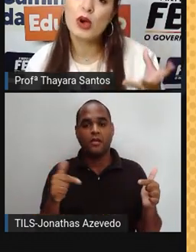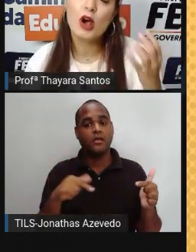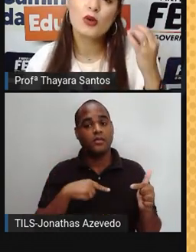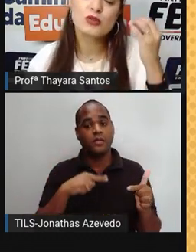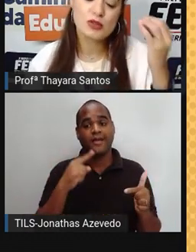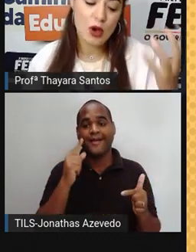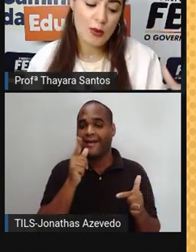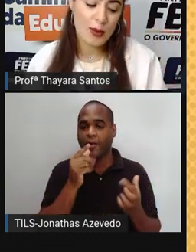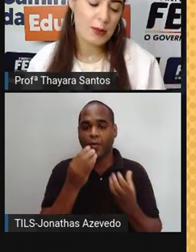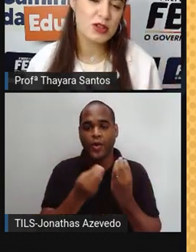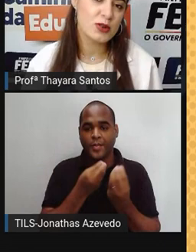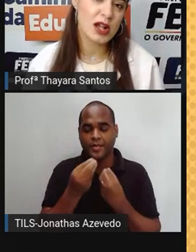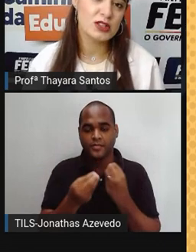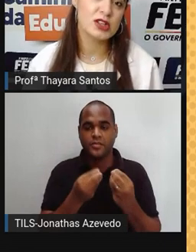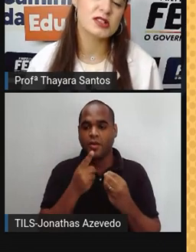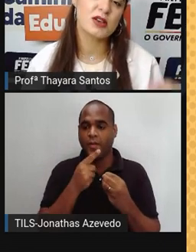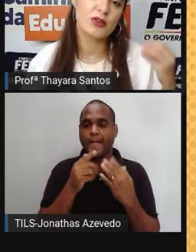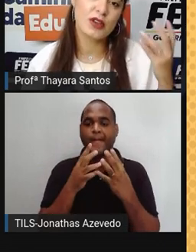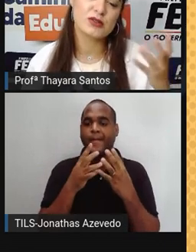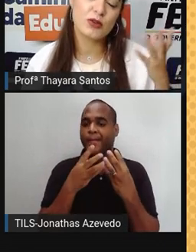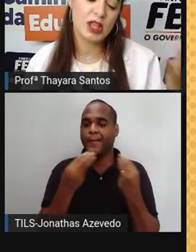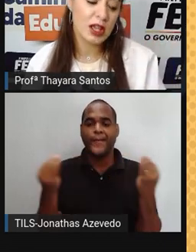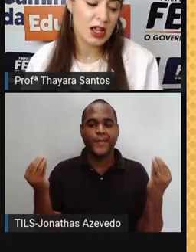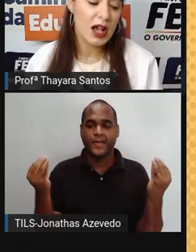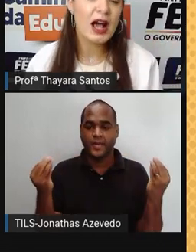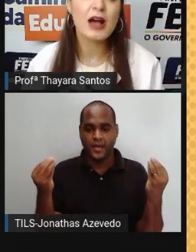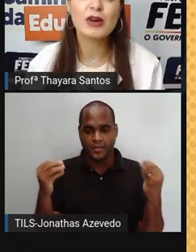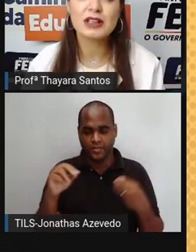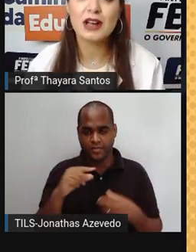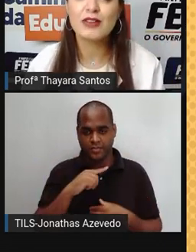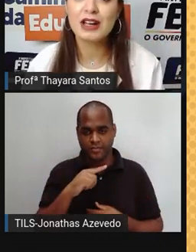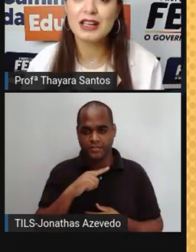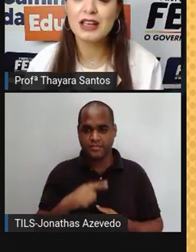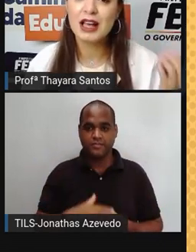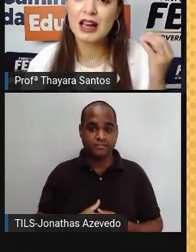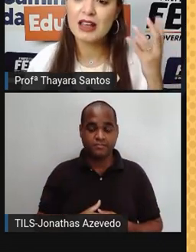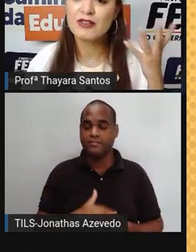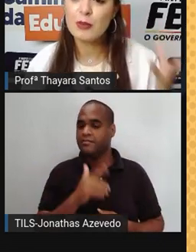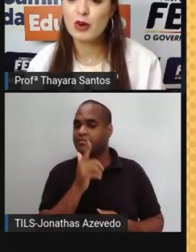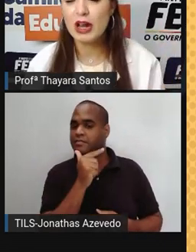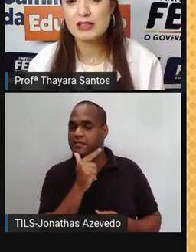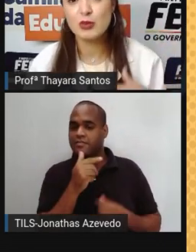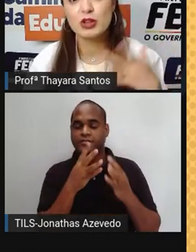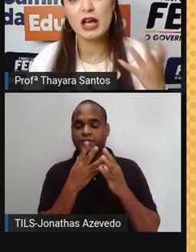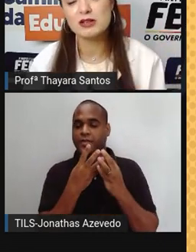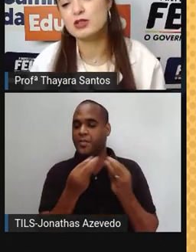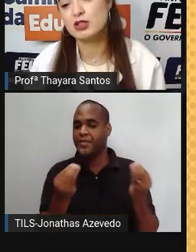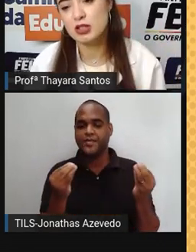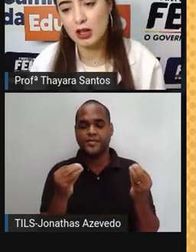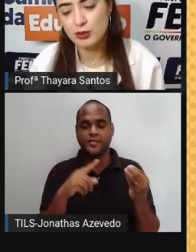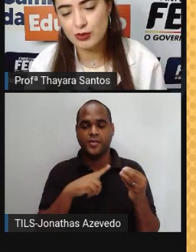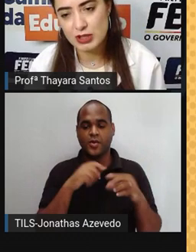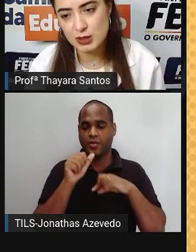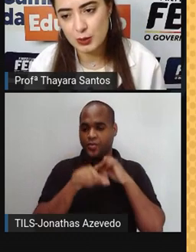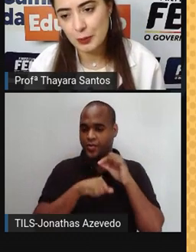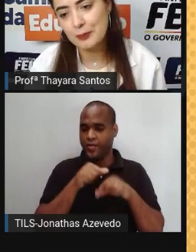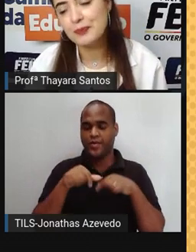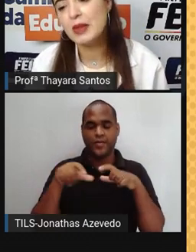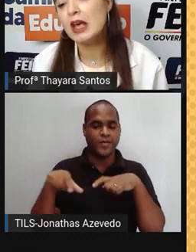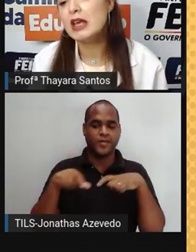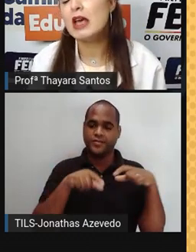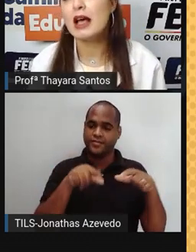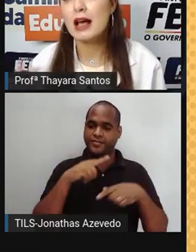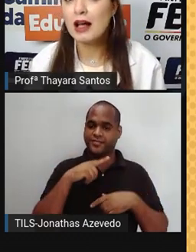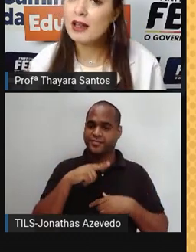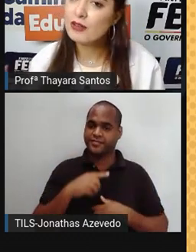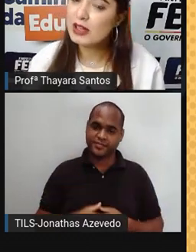água evaporou o sol emite uma radiação que faz com que a água que tava ali ela é vapor as mudanças de estado físico